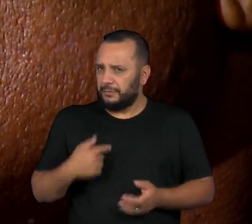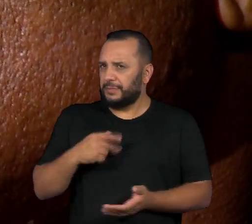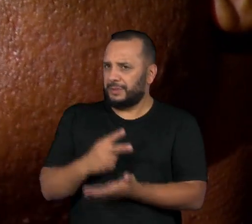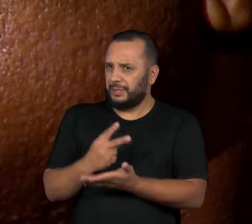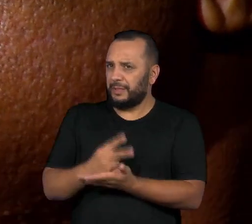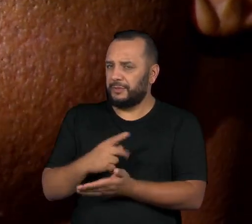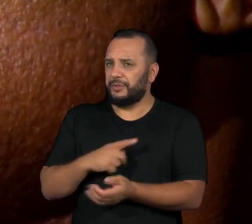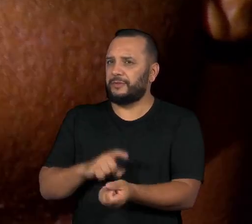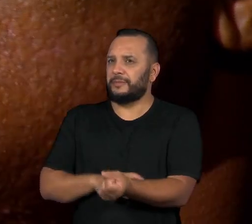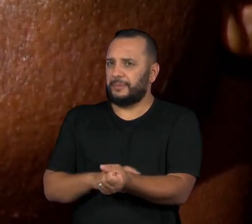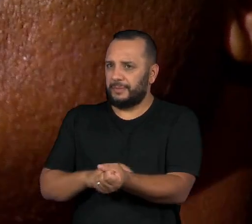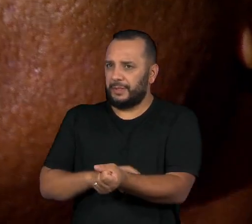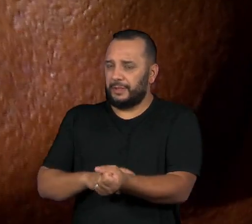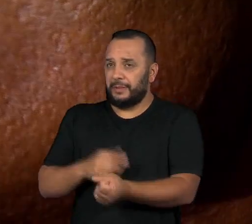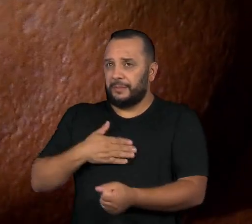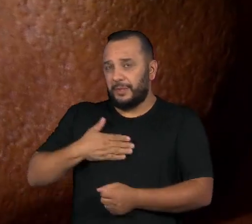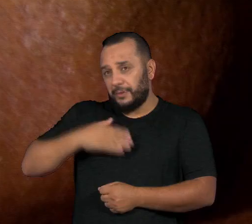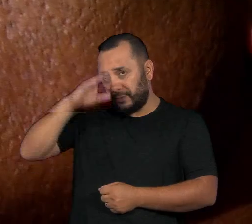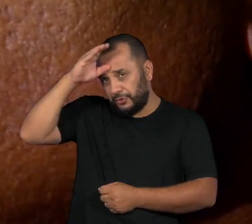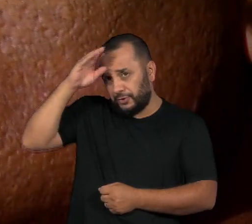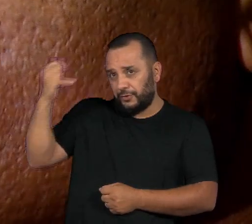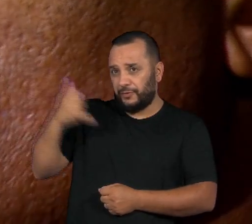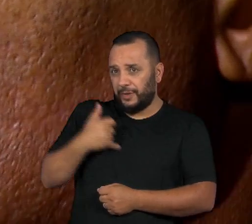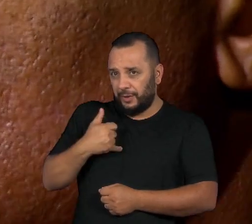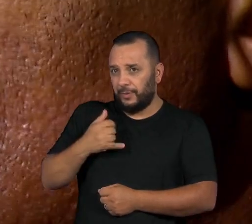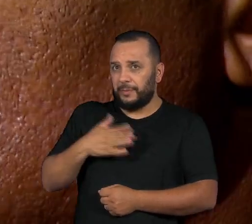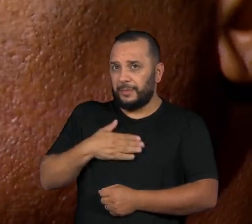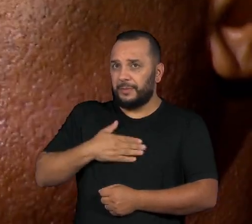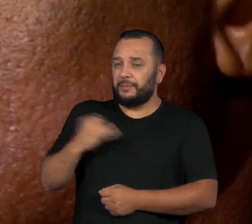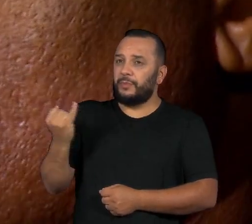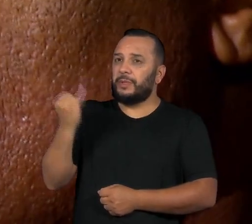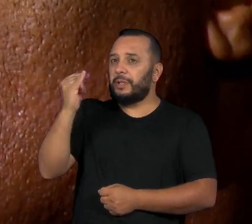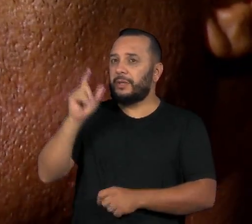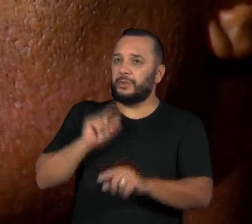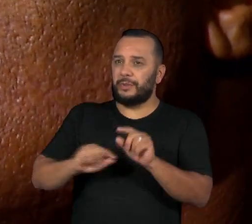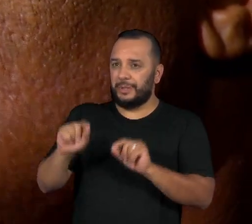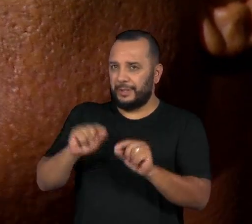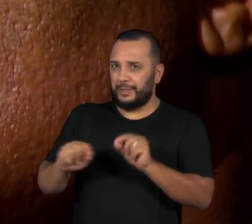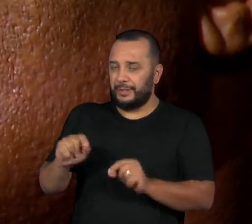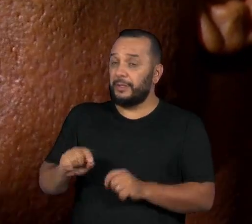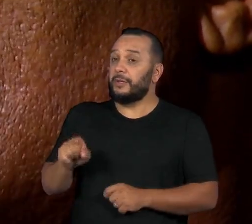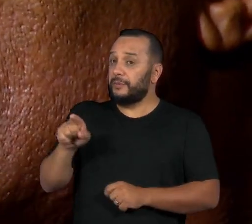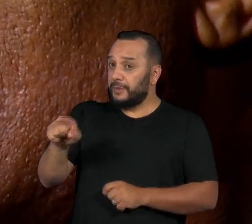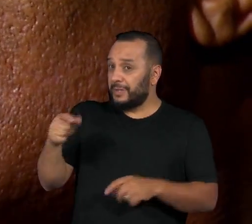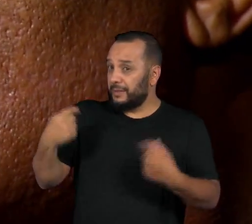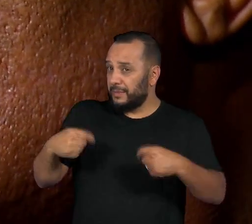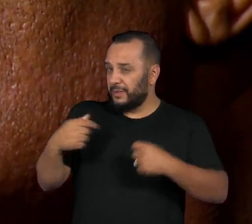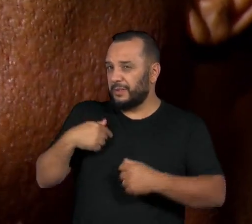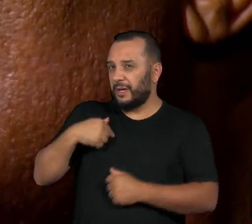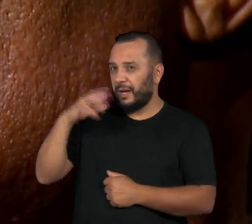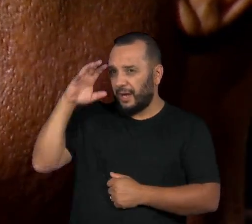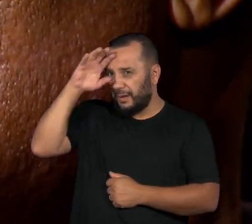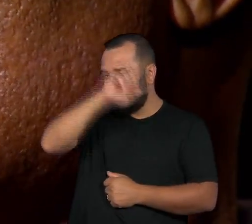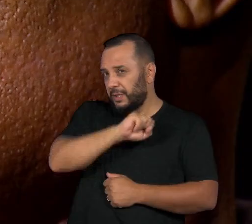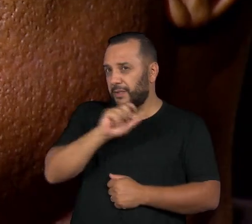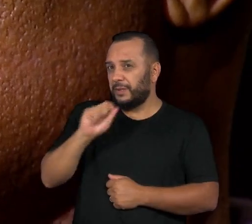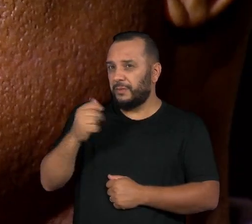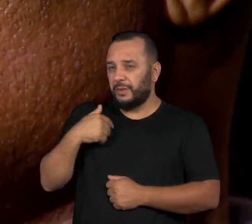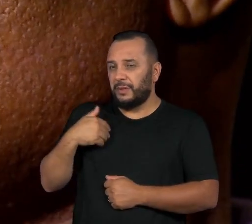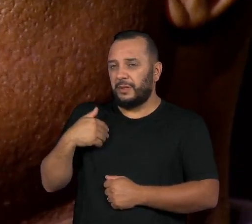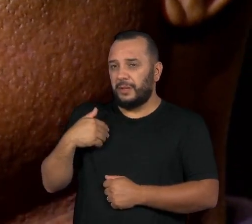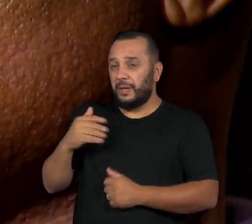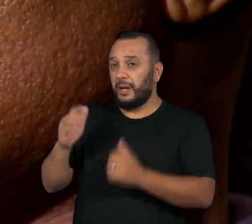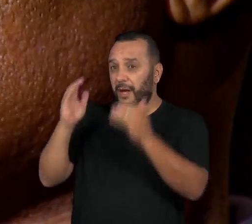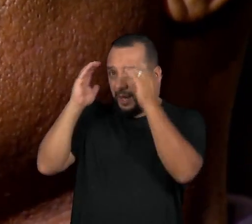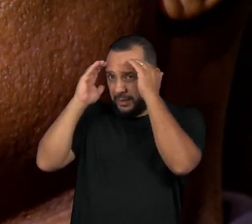né? E meu tio sempre me falou uma coisa muito importante. Ele sempre falava assim, ó, você precisa aprender a respeitar